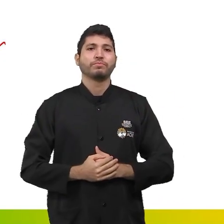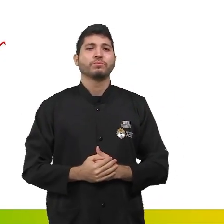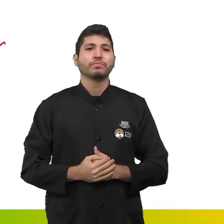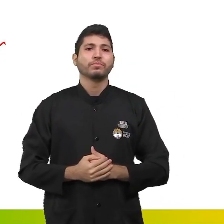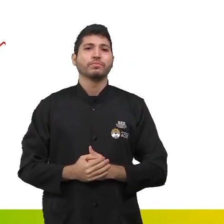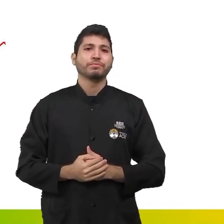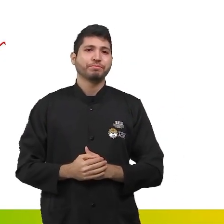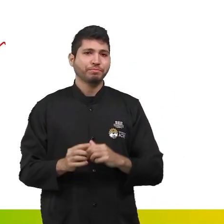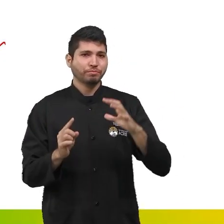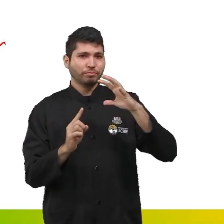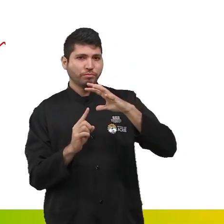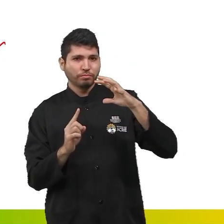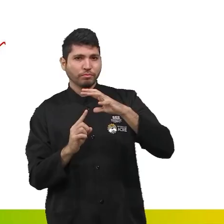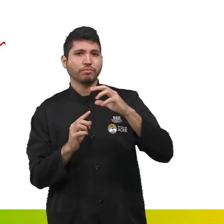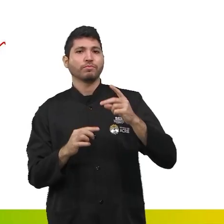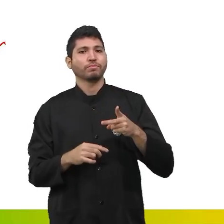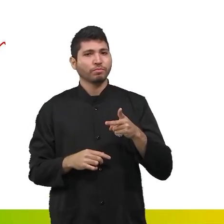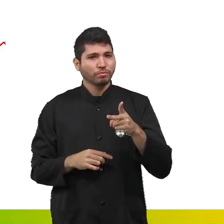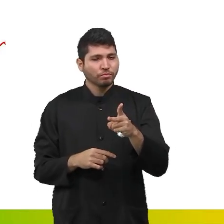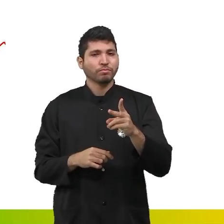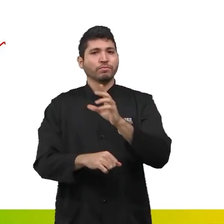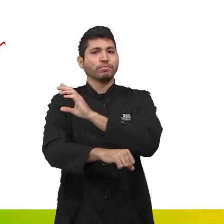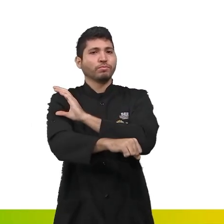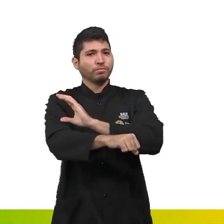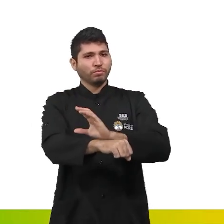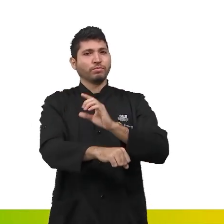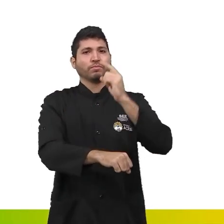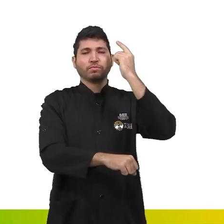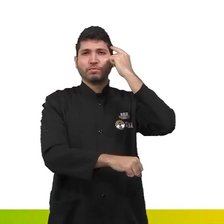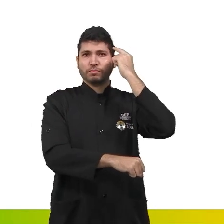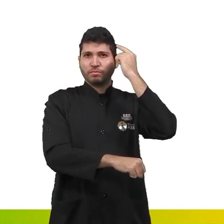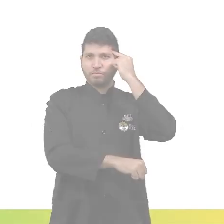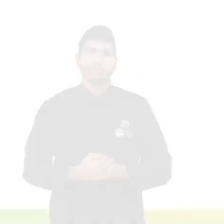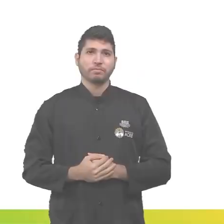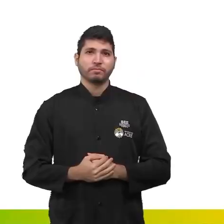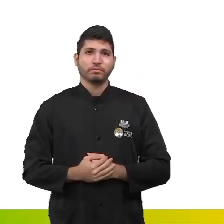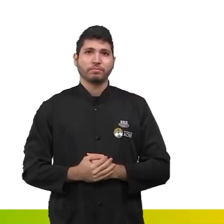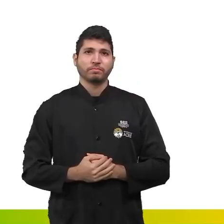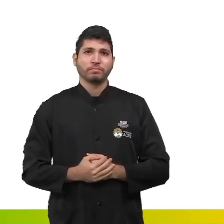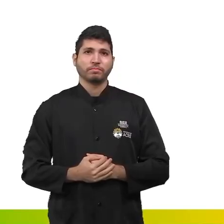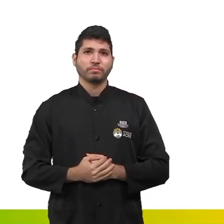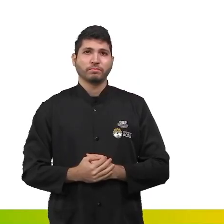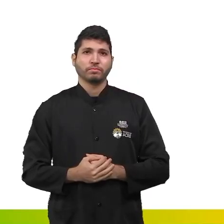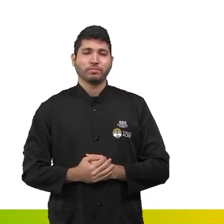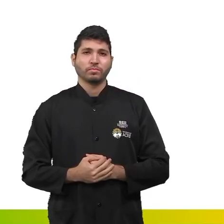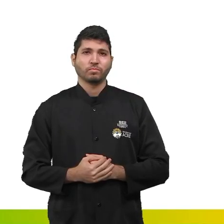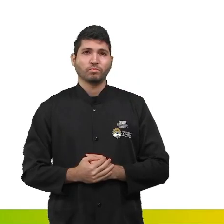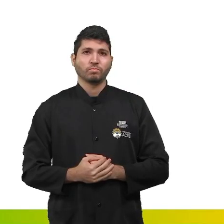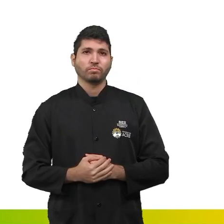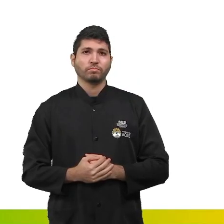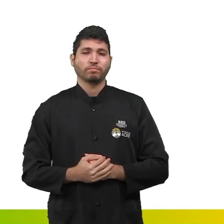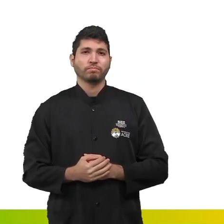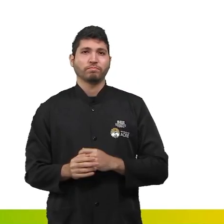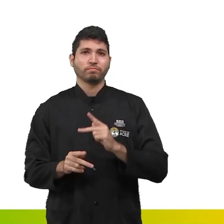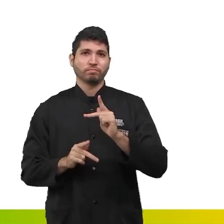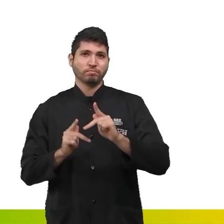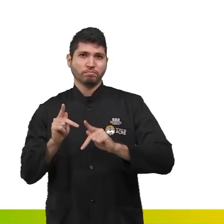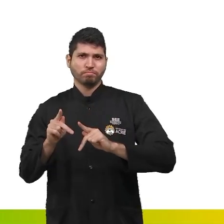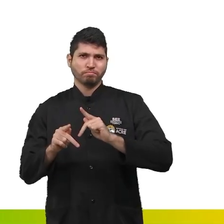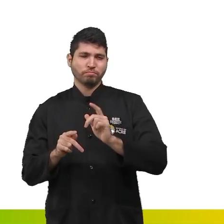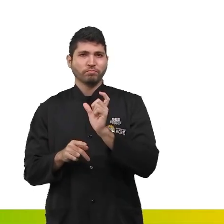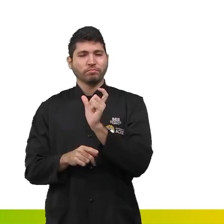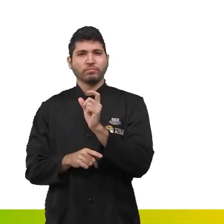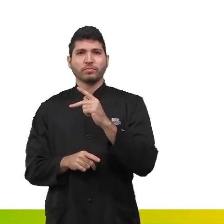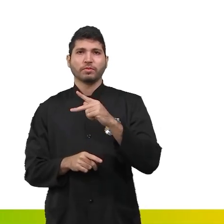contemporâneo, que é o pensamento e a cultura atual. Faz parte, tá, gente? E os povos da América